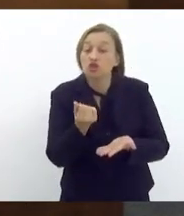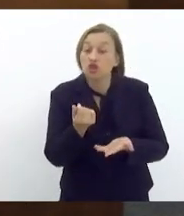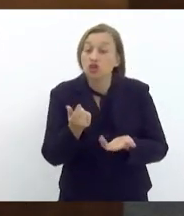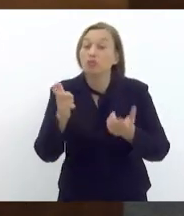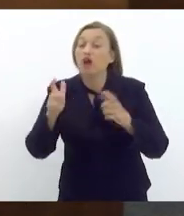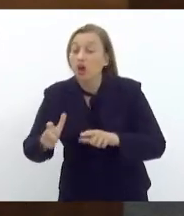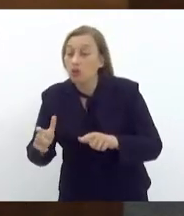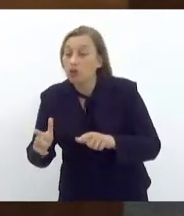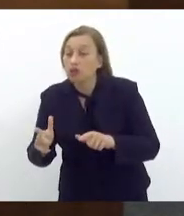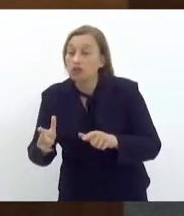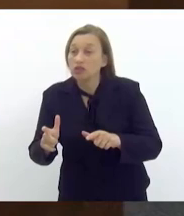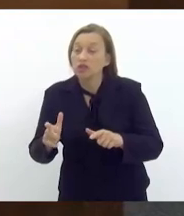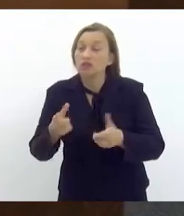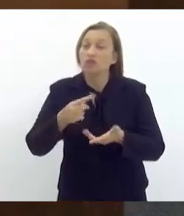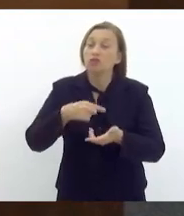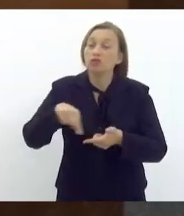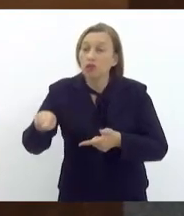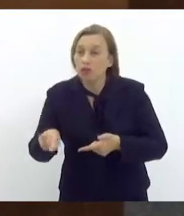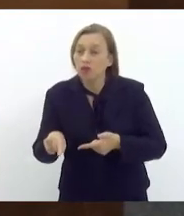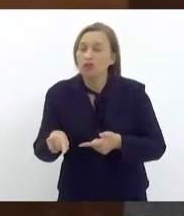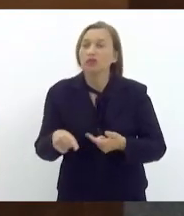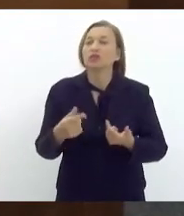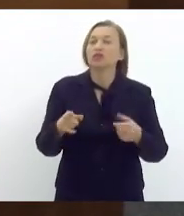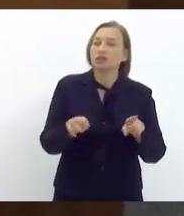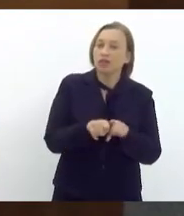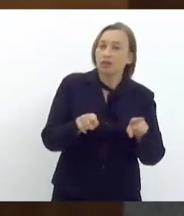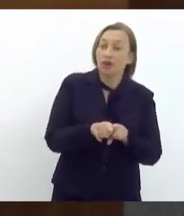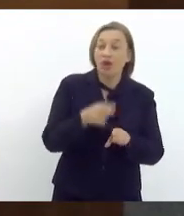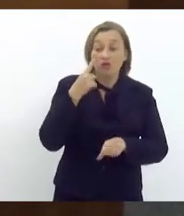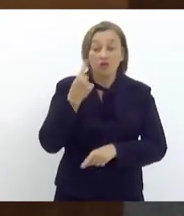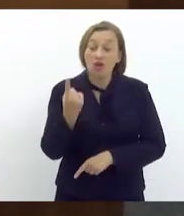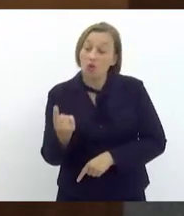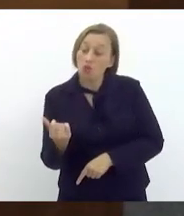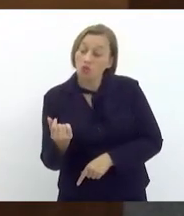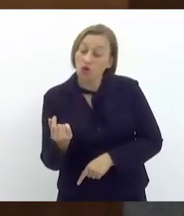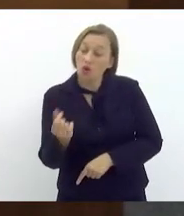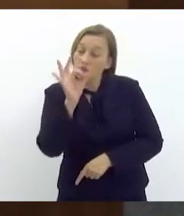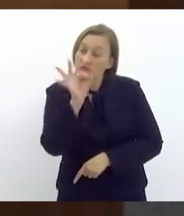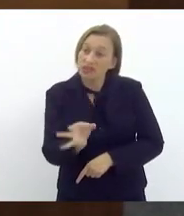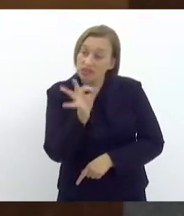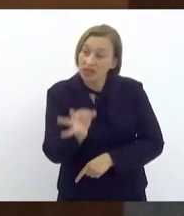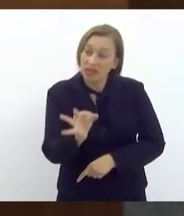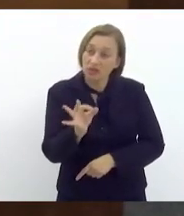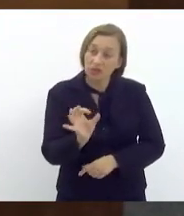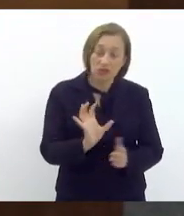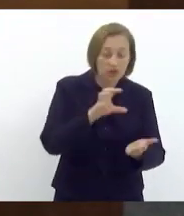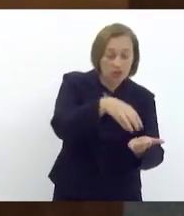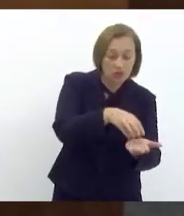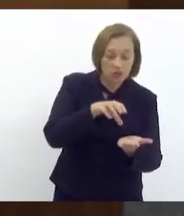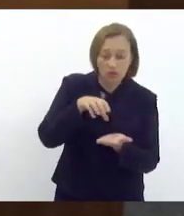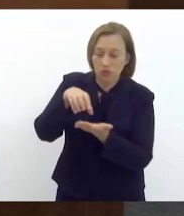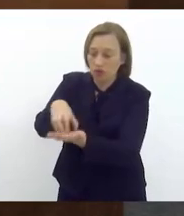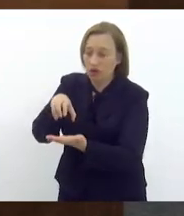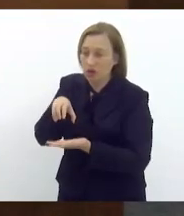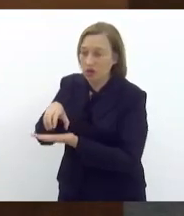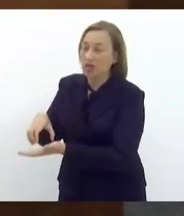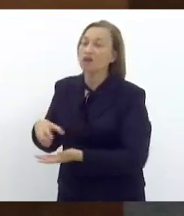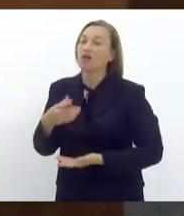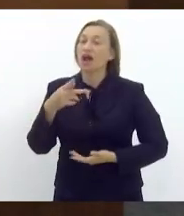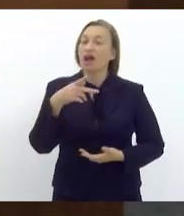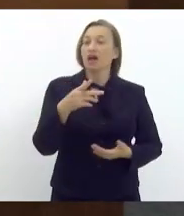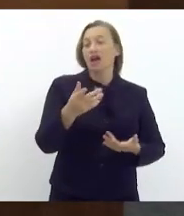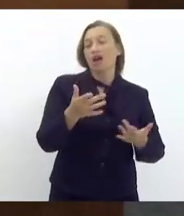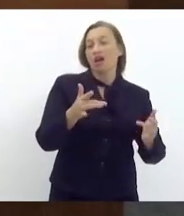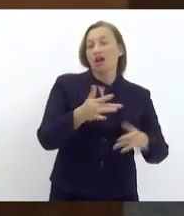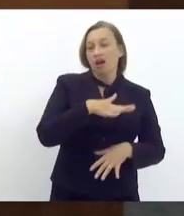e gerar a descrição de seus respectivos valores dessas despesas descentralizadas se for falar da área da saúde por